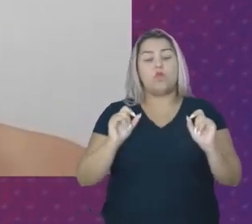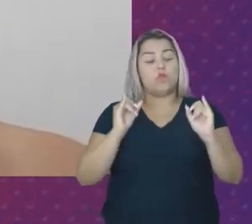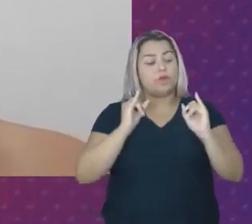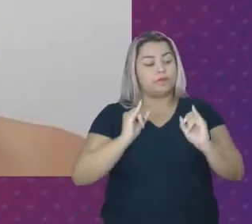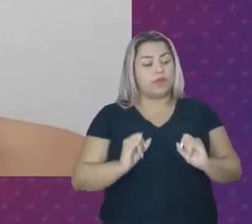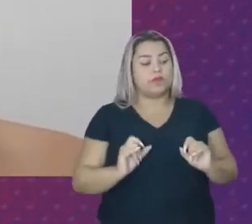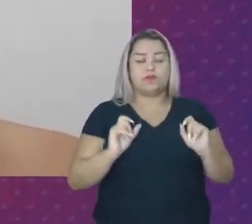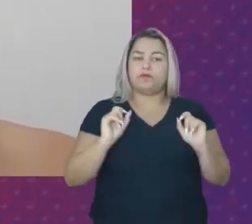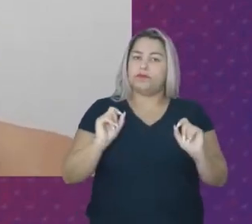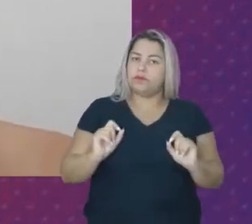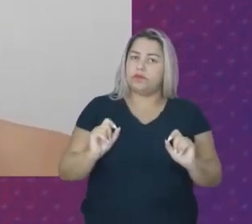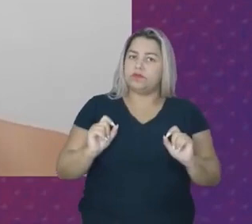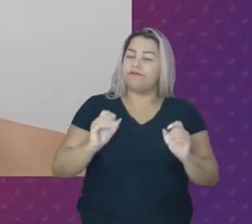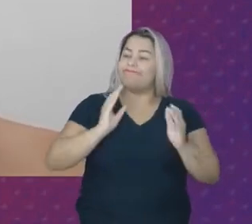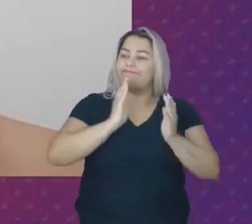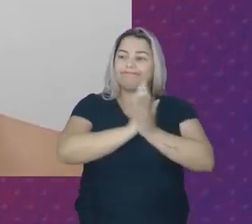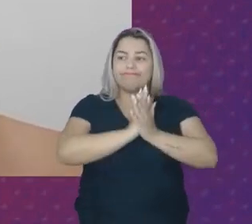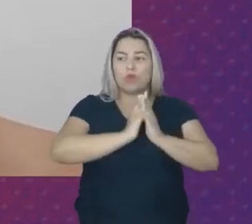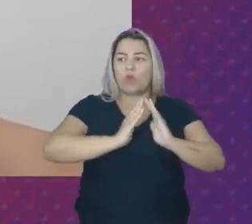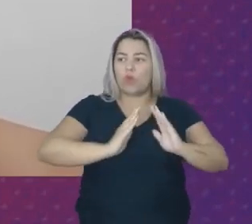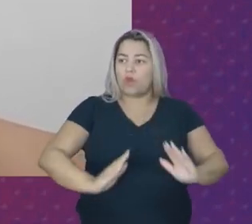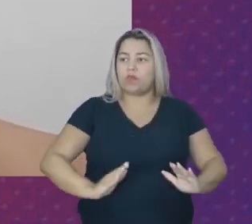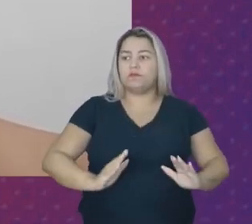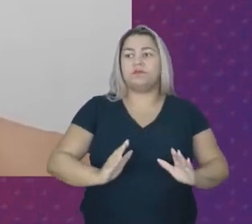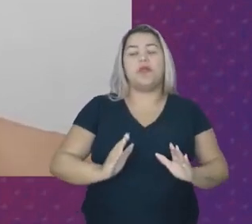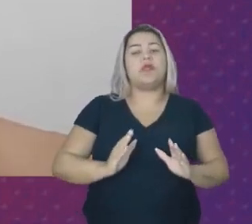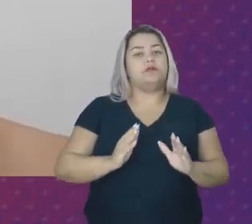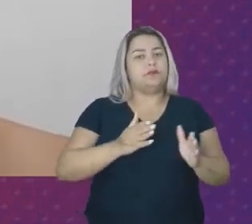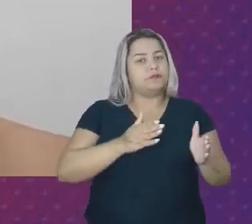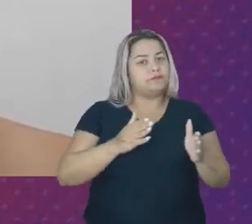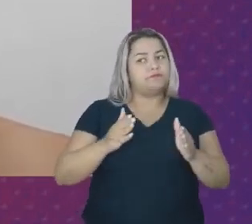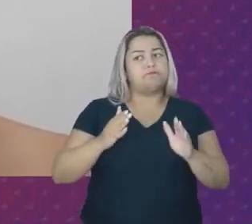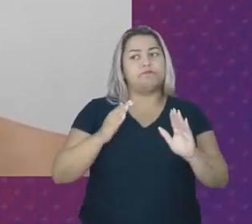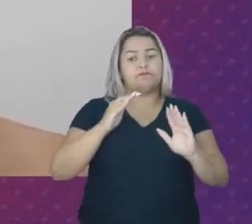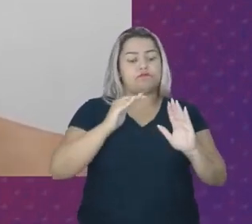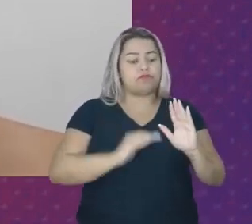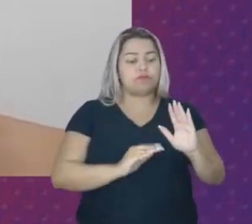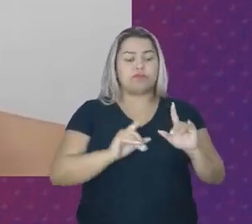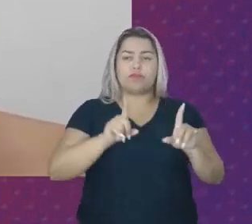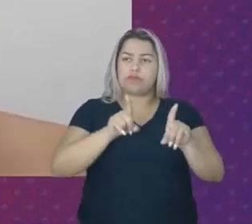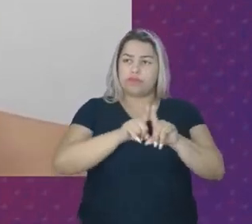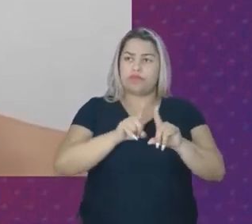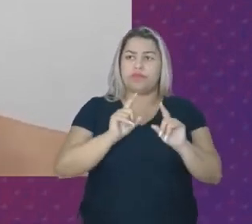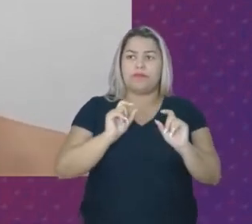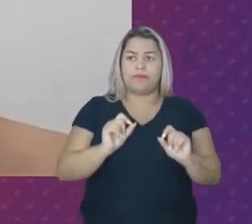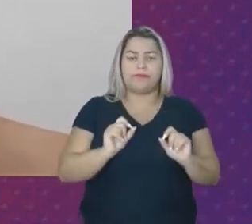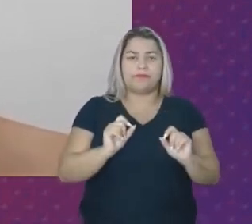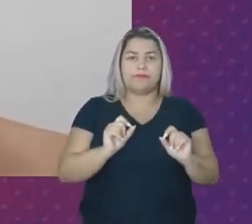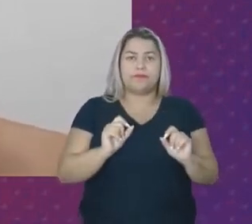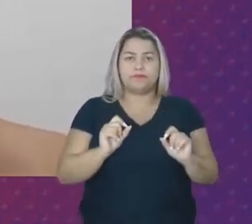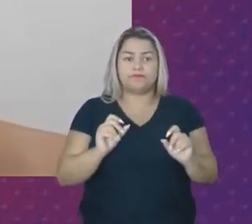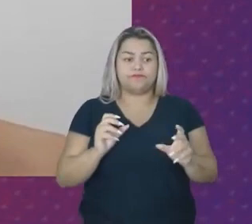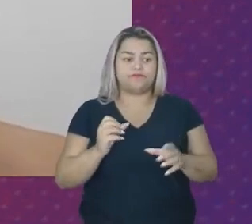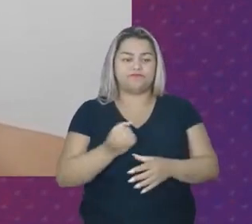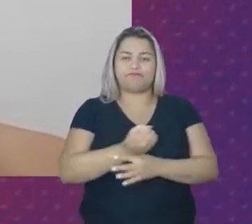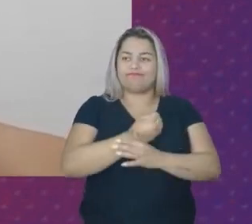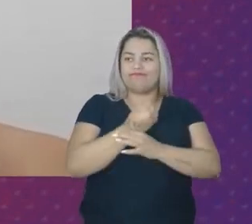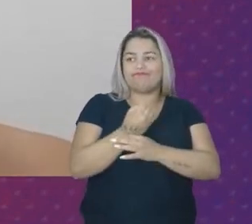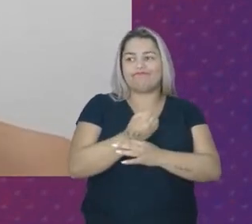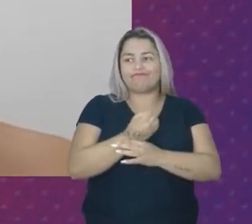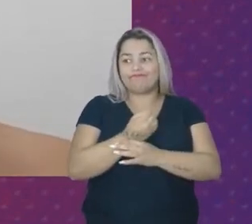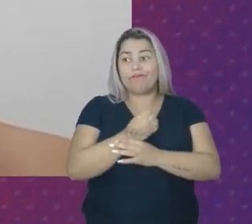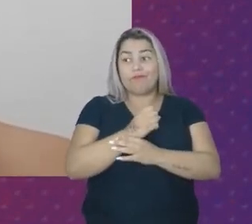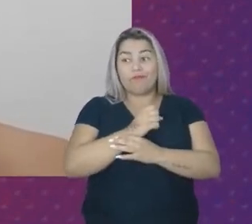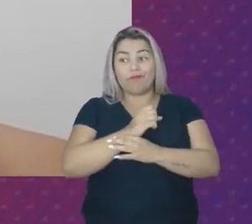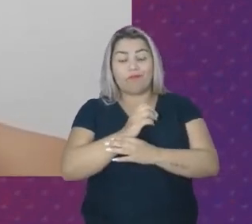imagem de romper com esses padrões que acabam amarrando a sociedade de uma forma